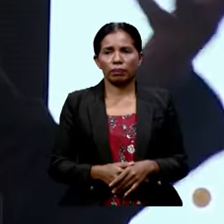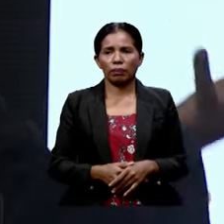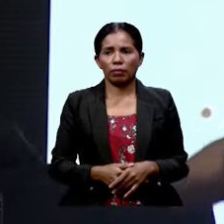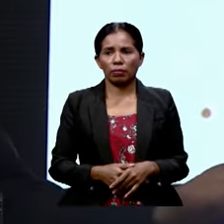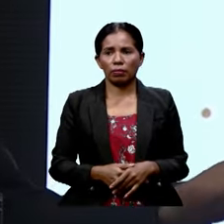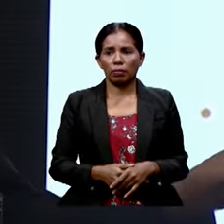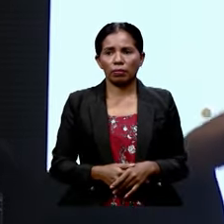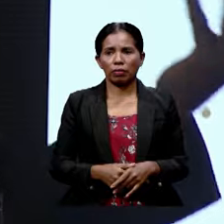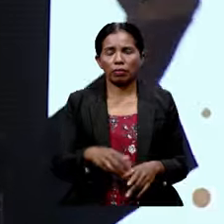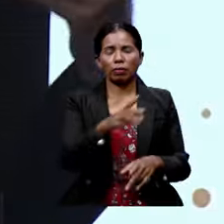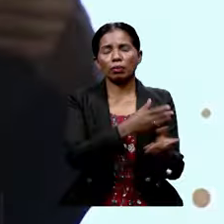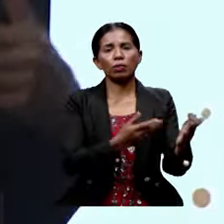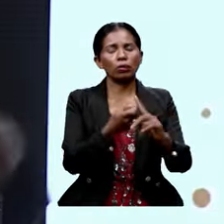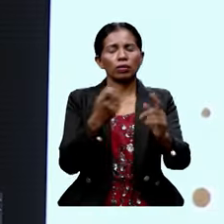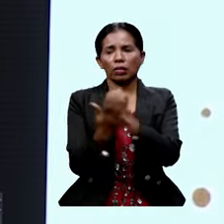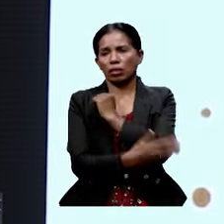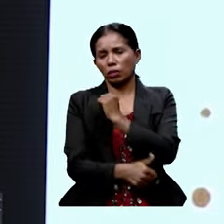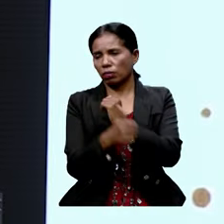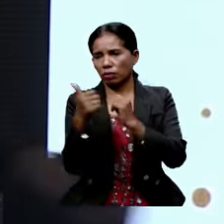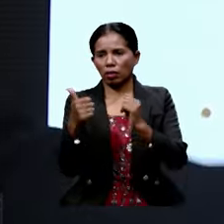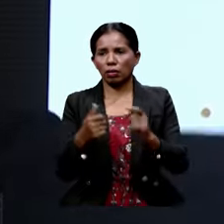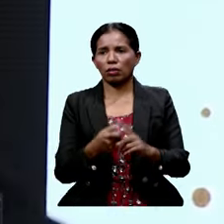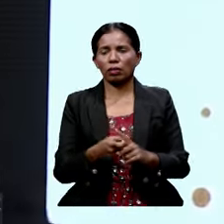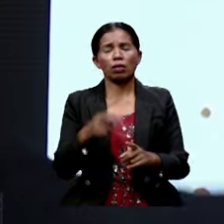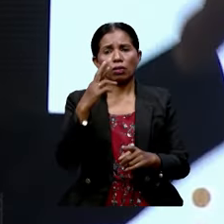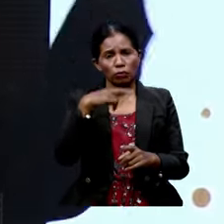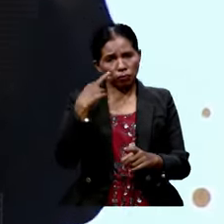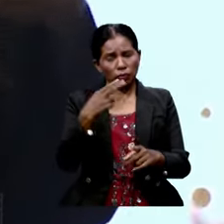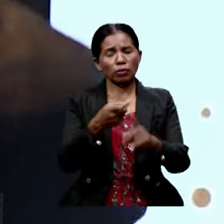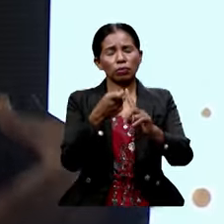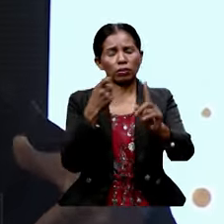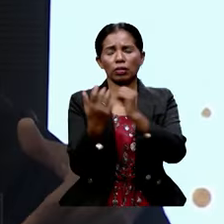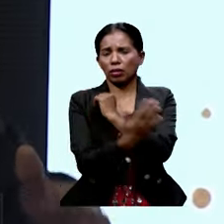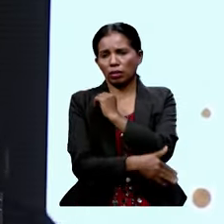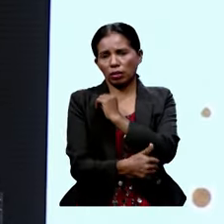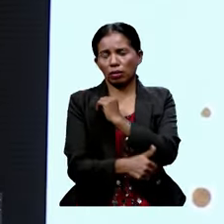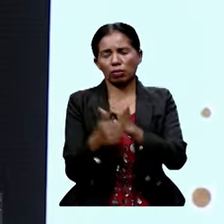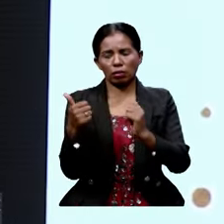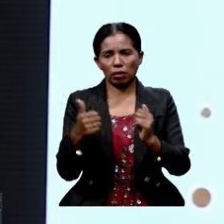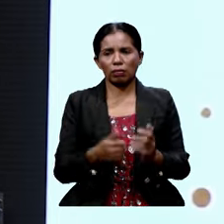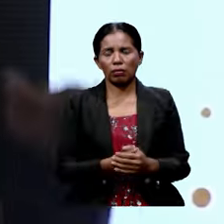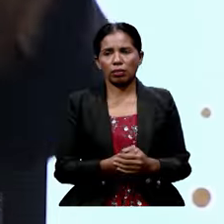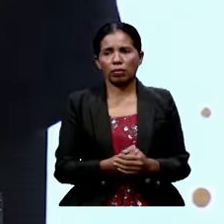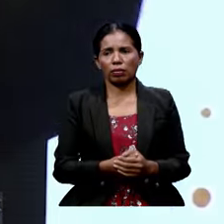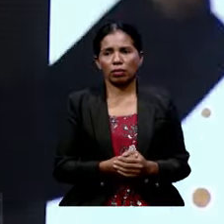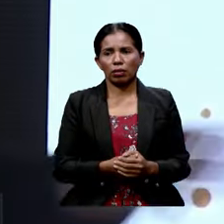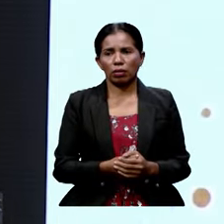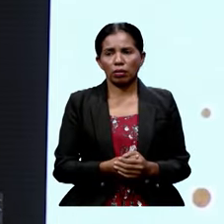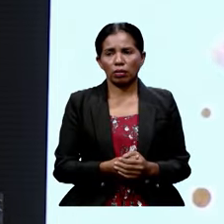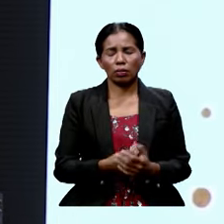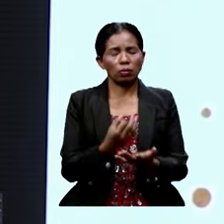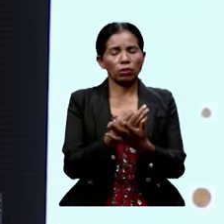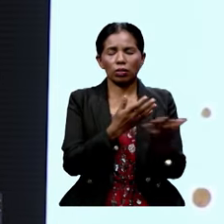Nan, mai no sili ur. Fos, mai no sili ur. Ossa barro do